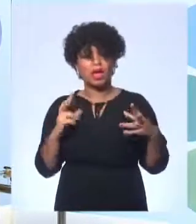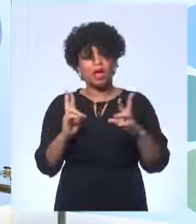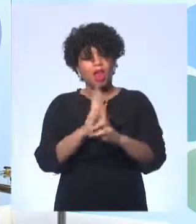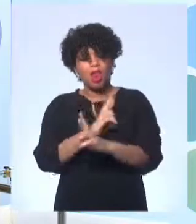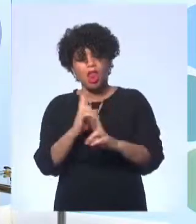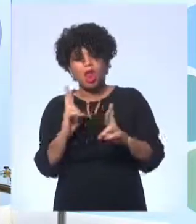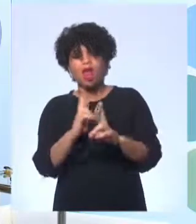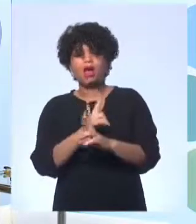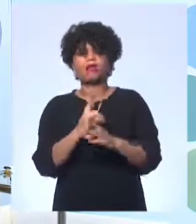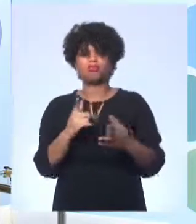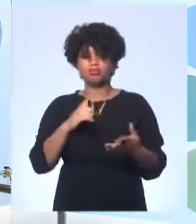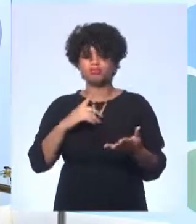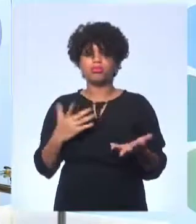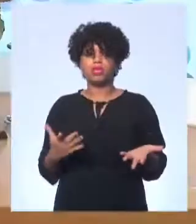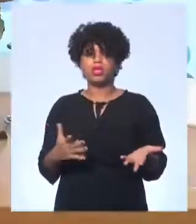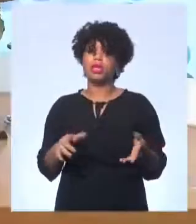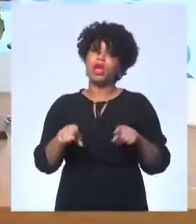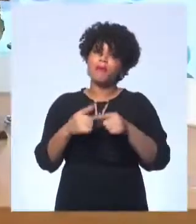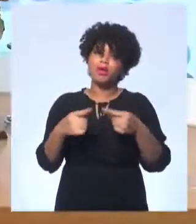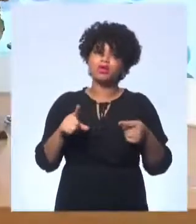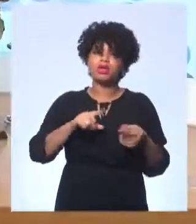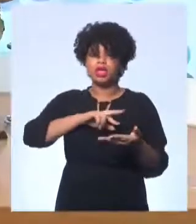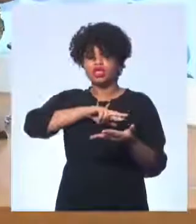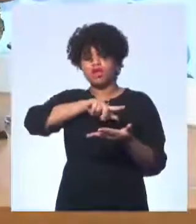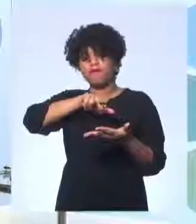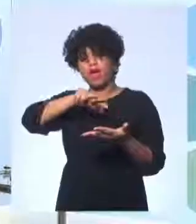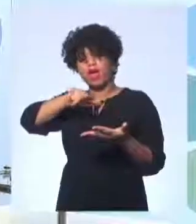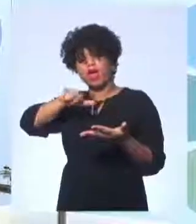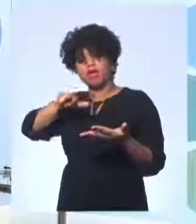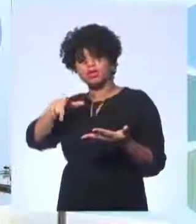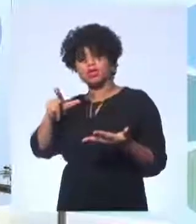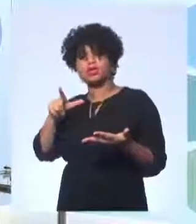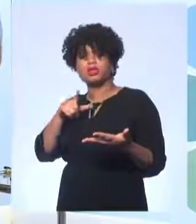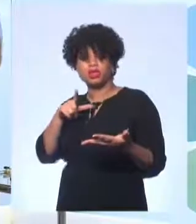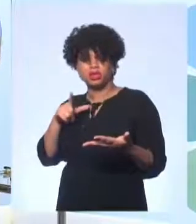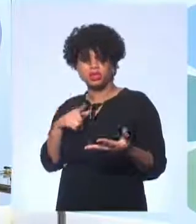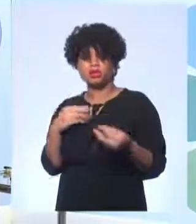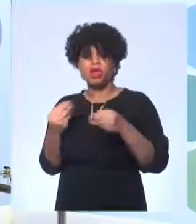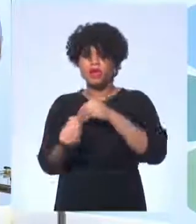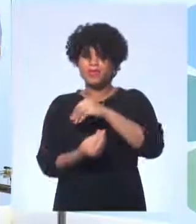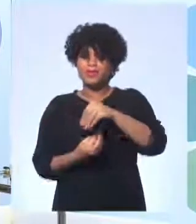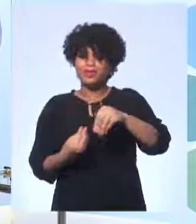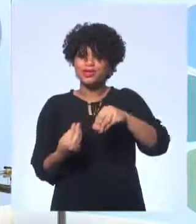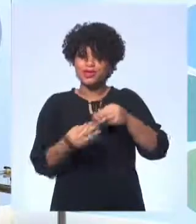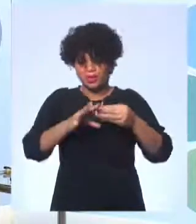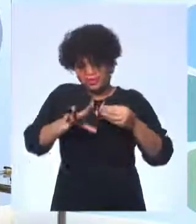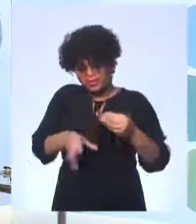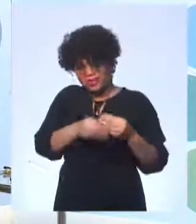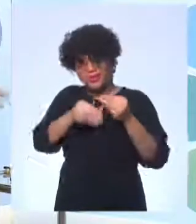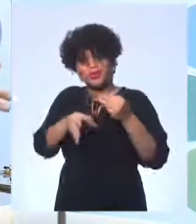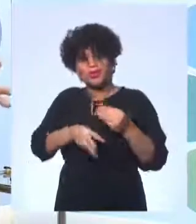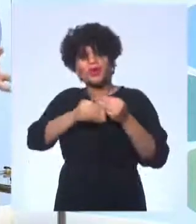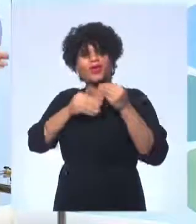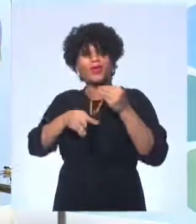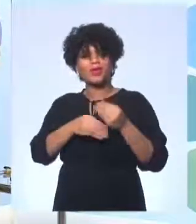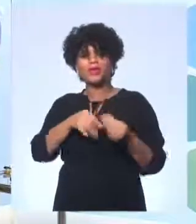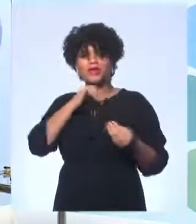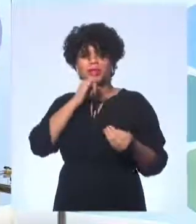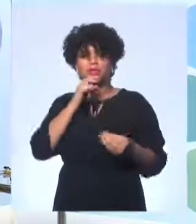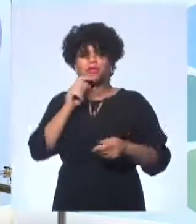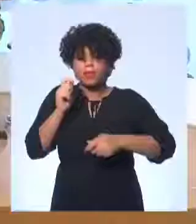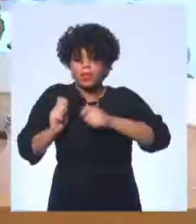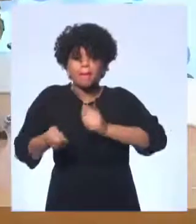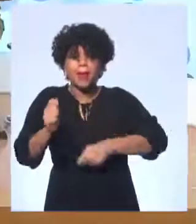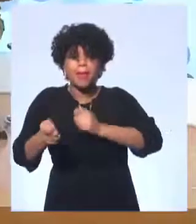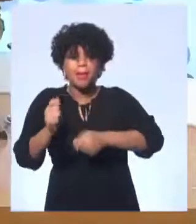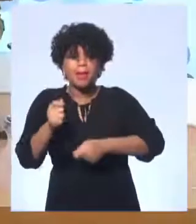existe sozinho. E a música tem várias relações como essas, né? Várias complementaridades. A gente pode dizer que a bateria